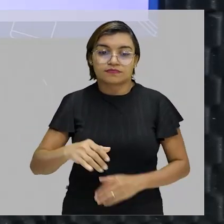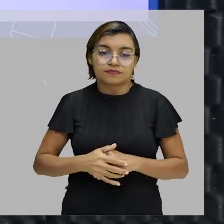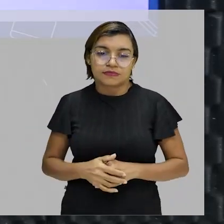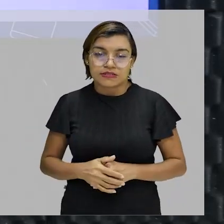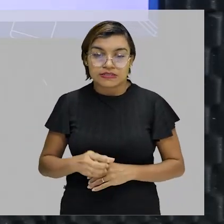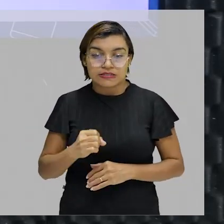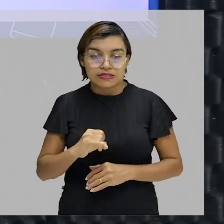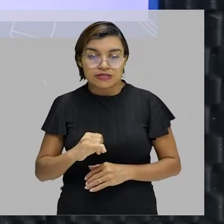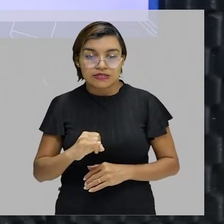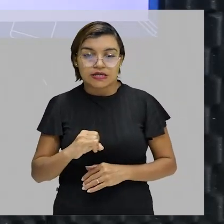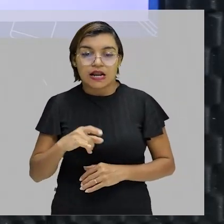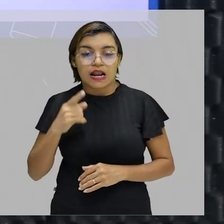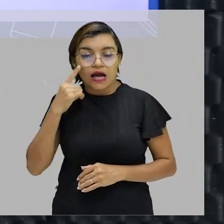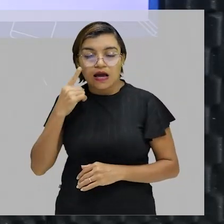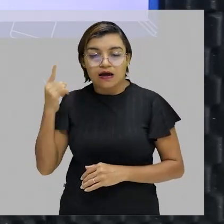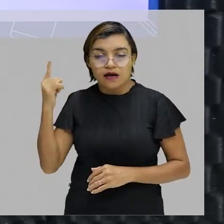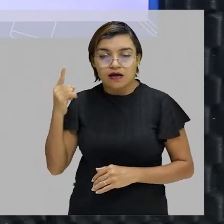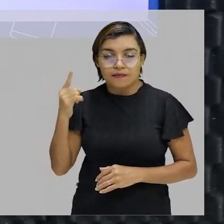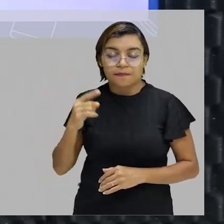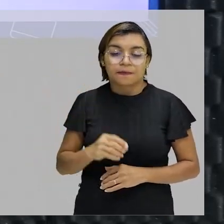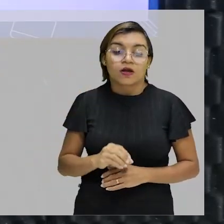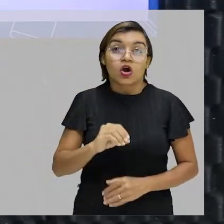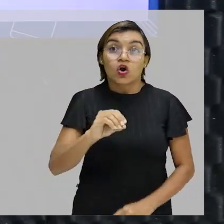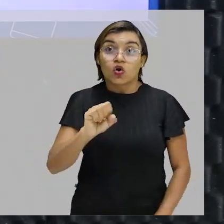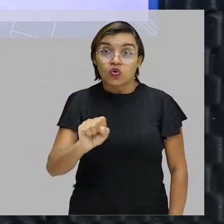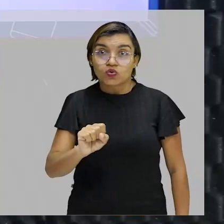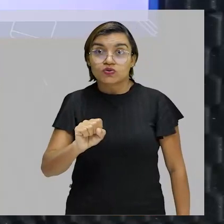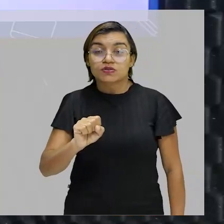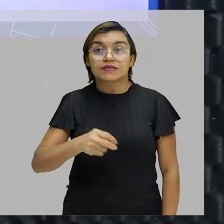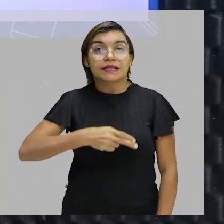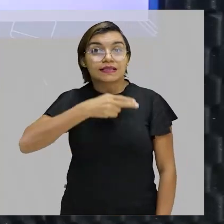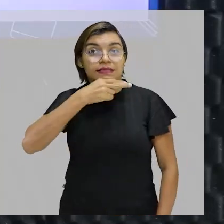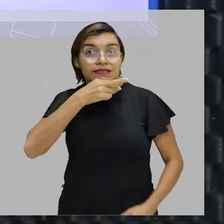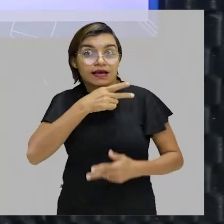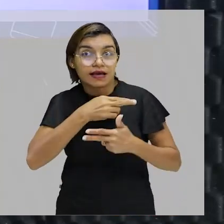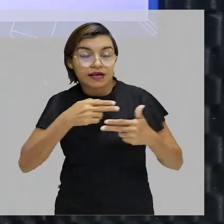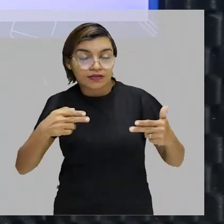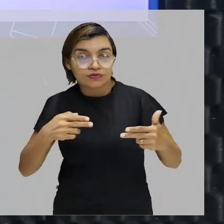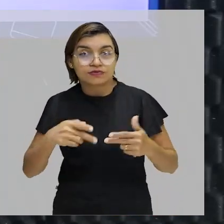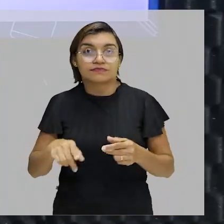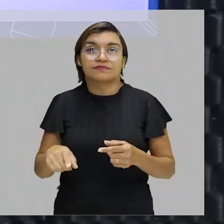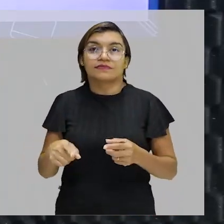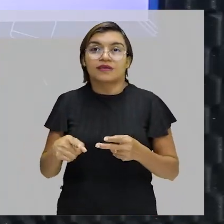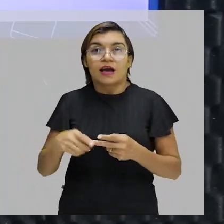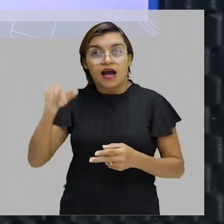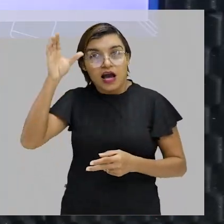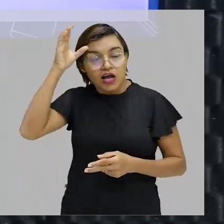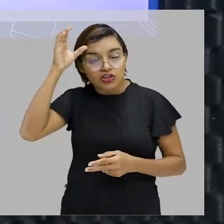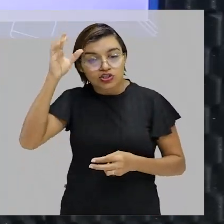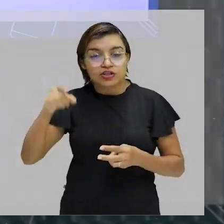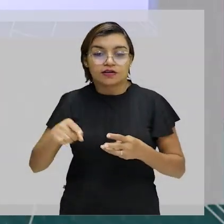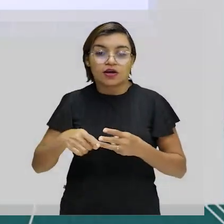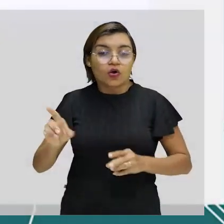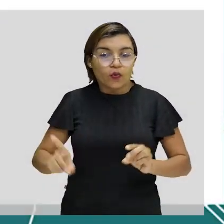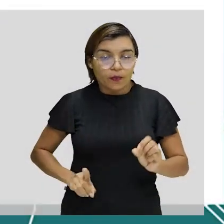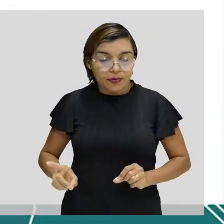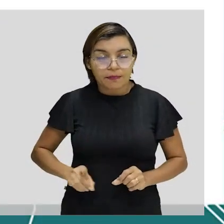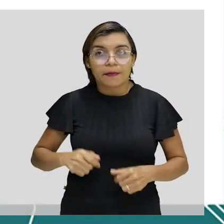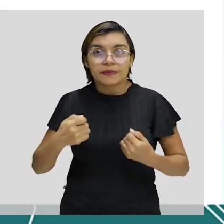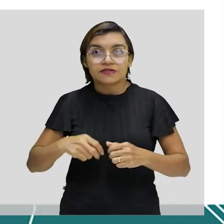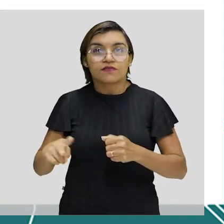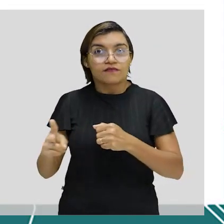ao circo, os netos, a tia e o primo, aí, no caso, o verbo teria que ficar logo no plural.